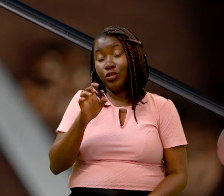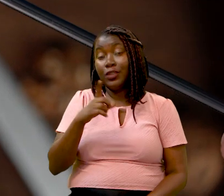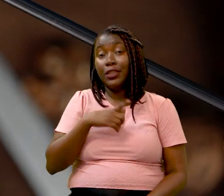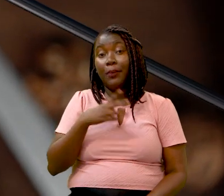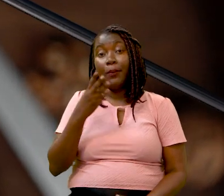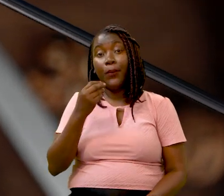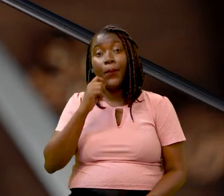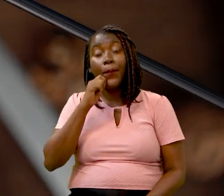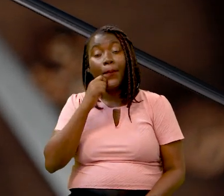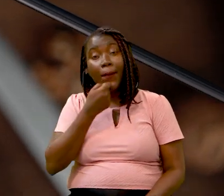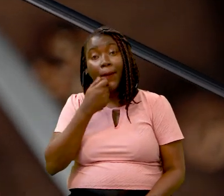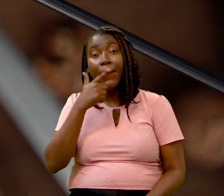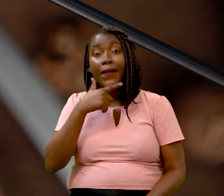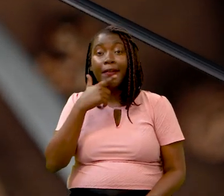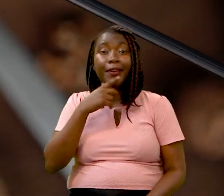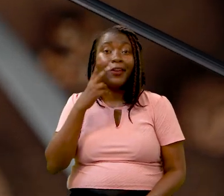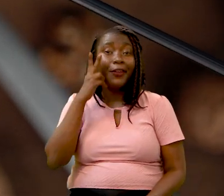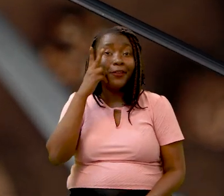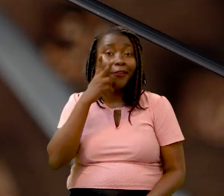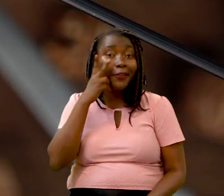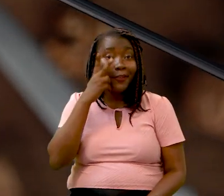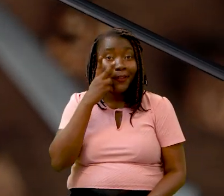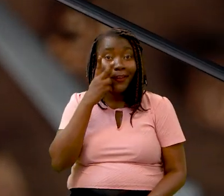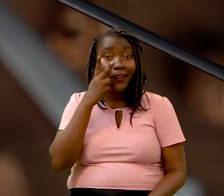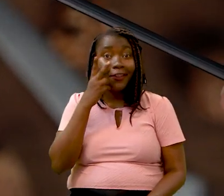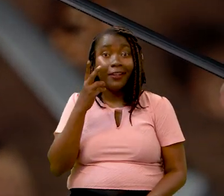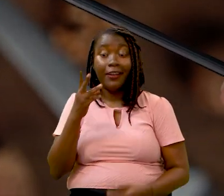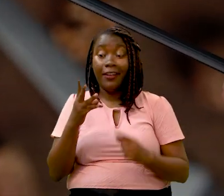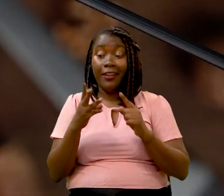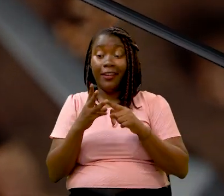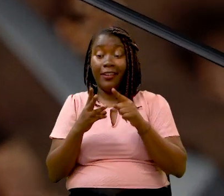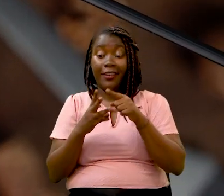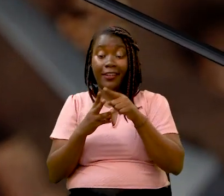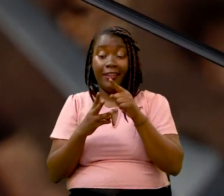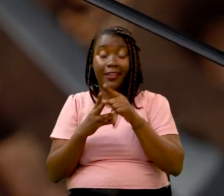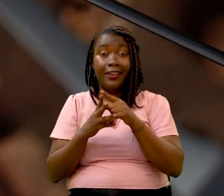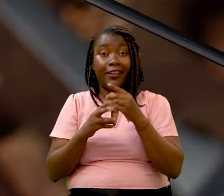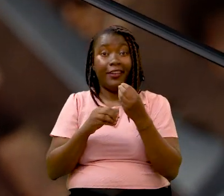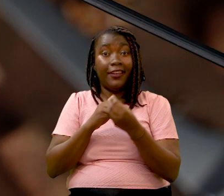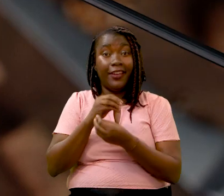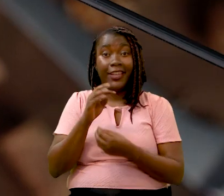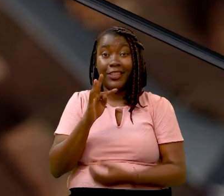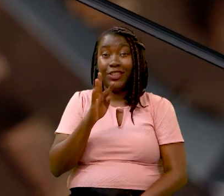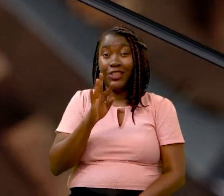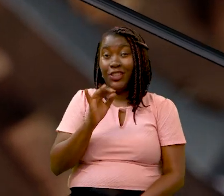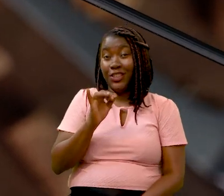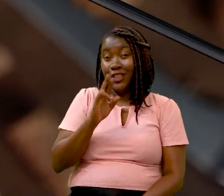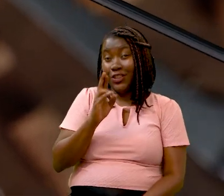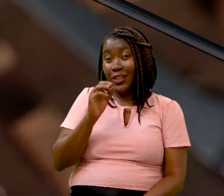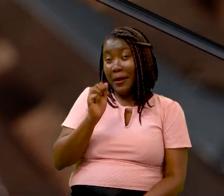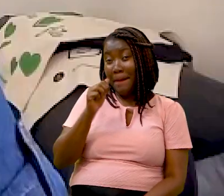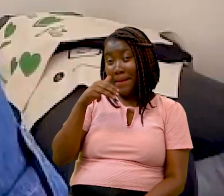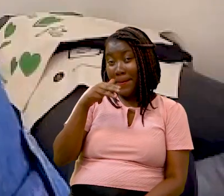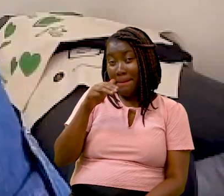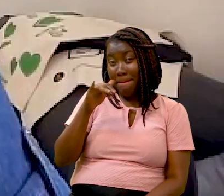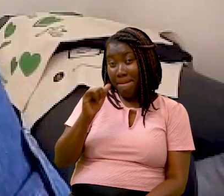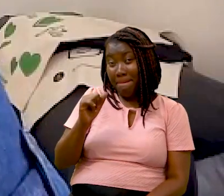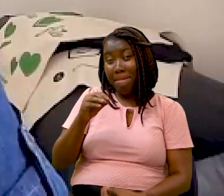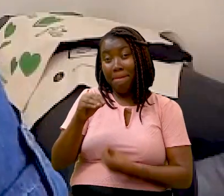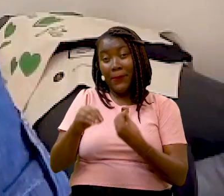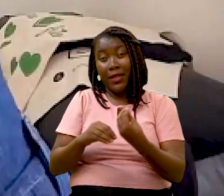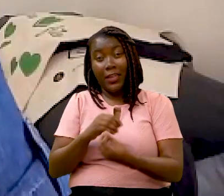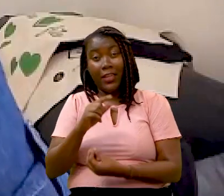muito vinho. E a combinação da tiramina dos queijos, do glúten